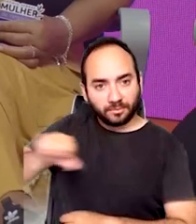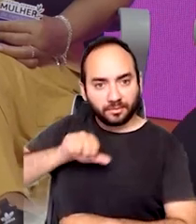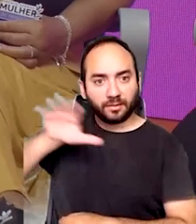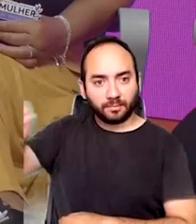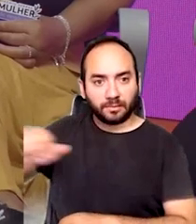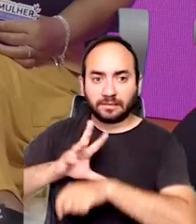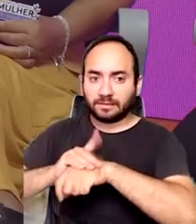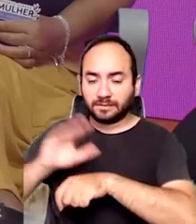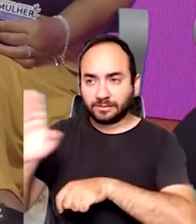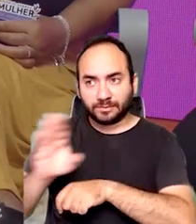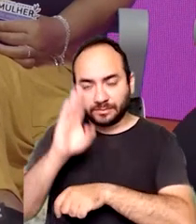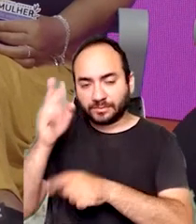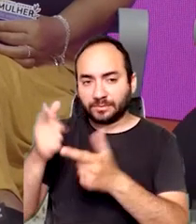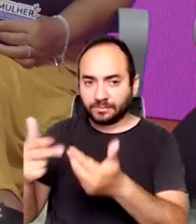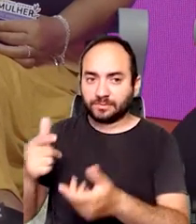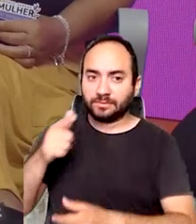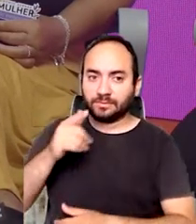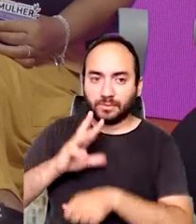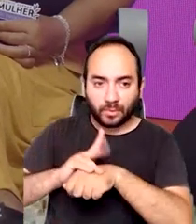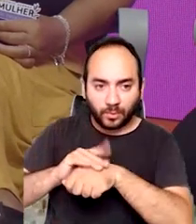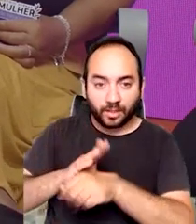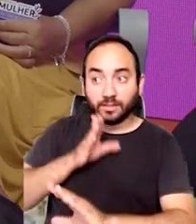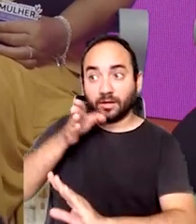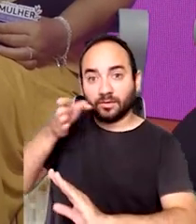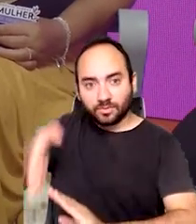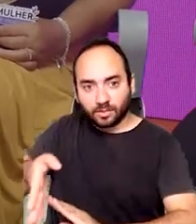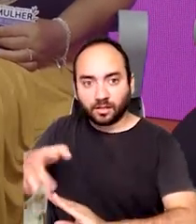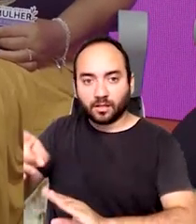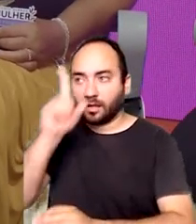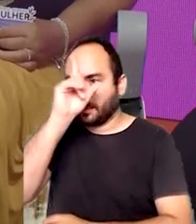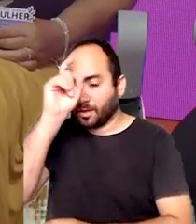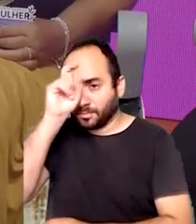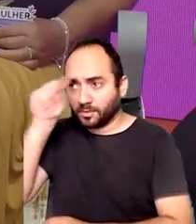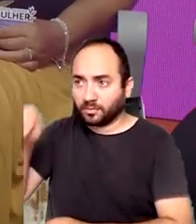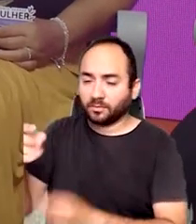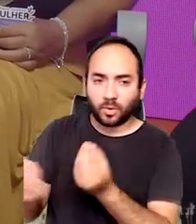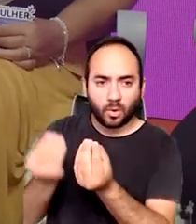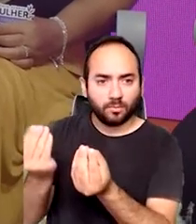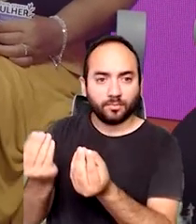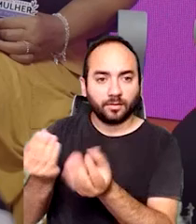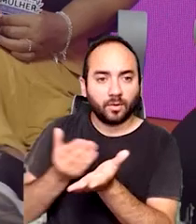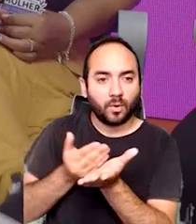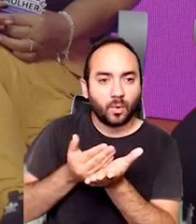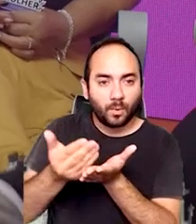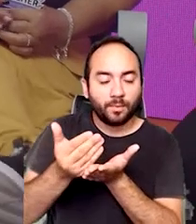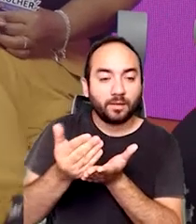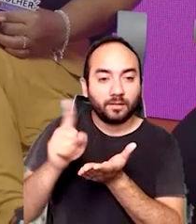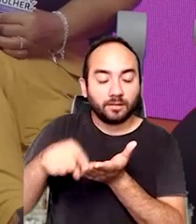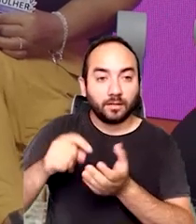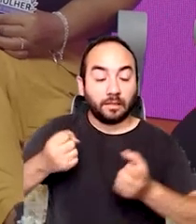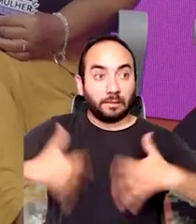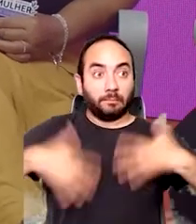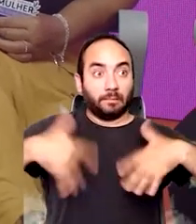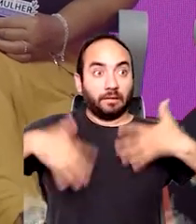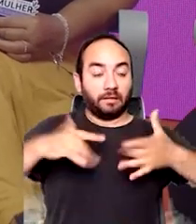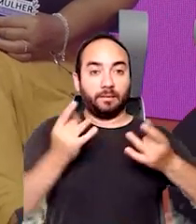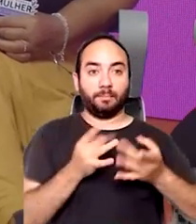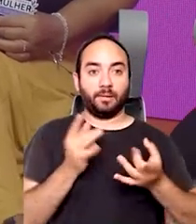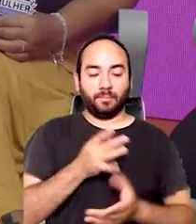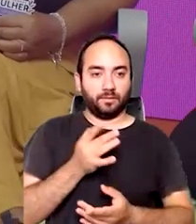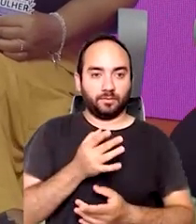buscá-lo que ele tava passando mal para mim ir lá ele chegava lá ele tava no hospital eh ele começou ele teve síndrome